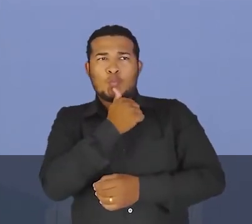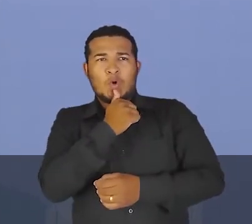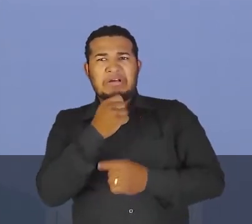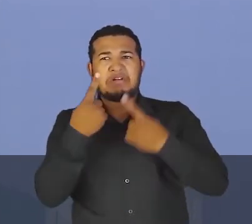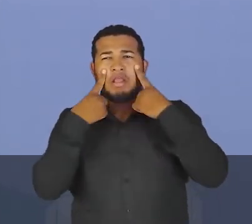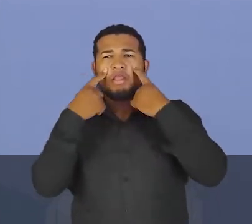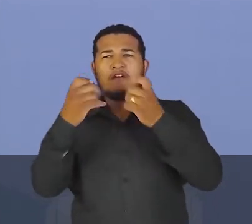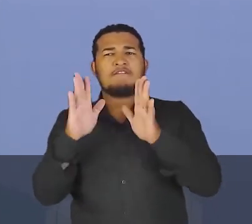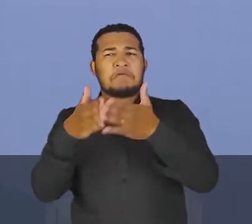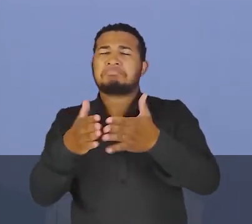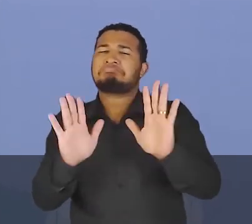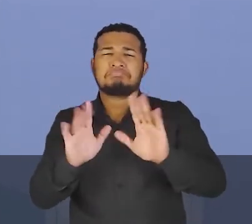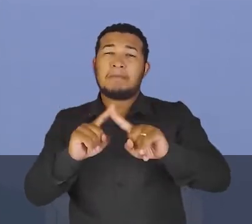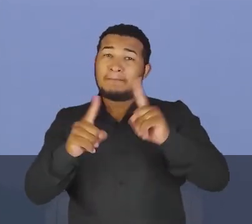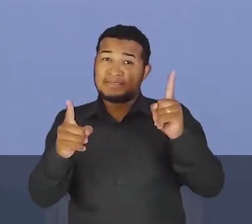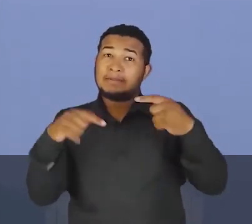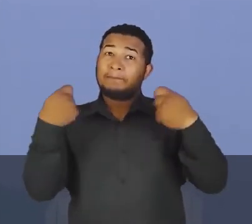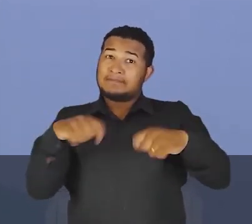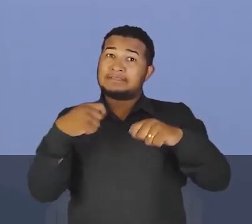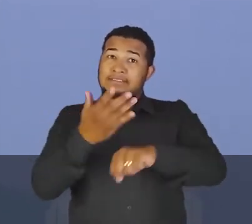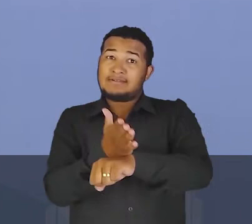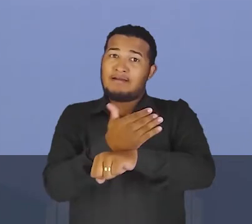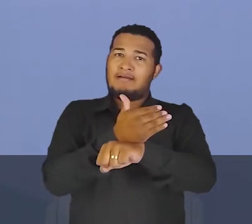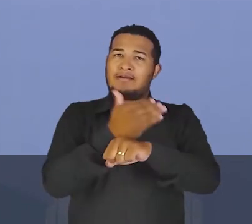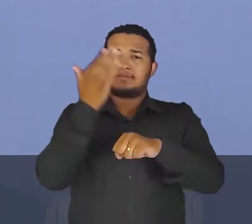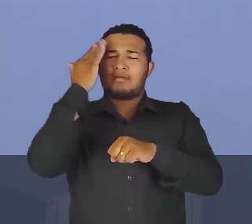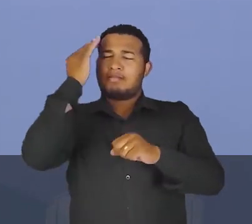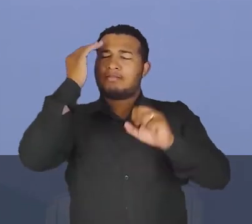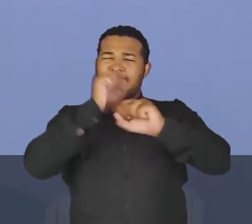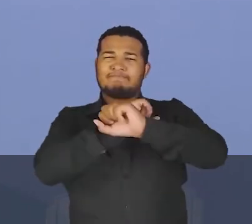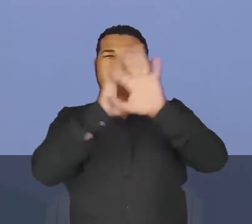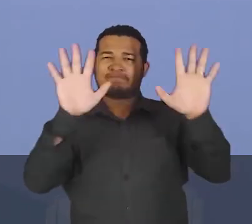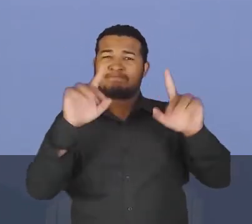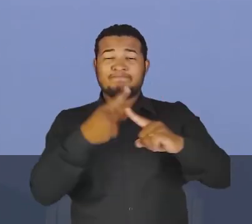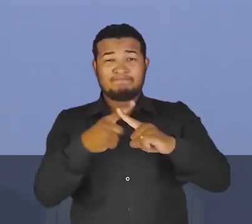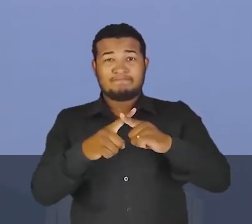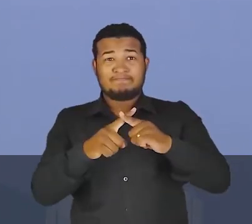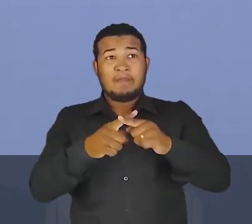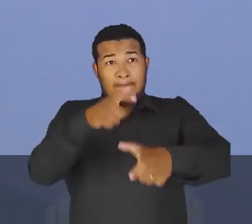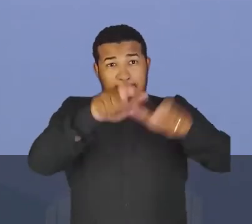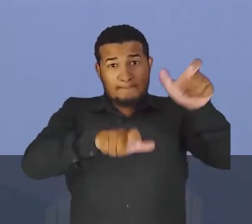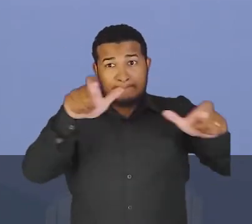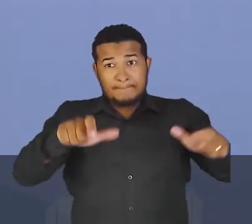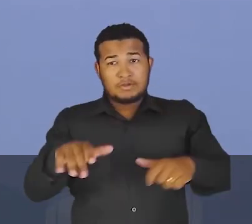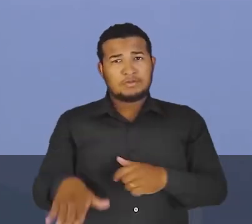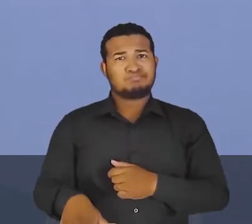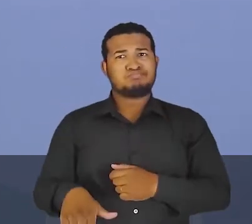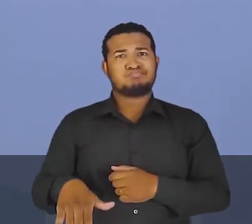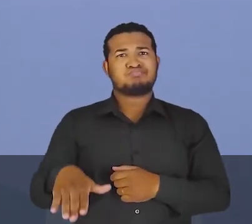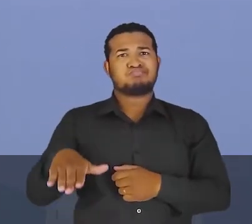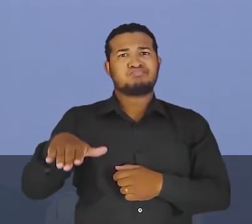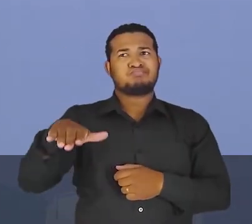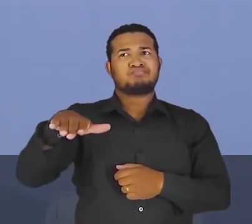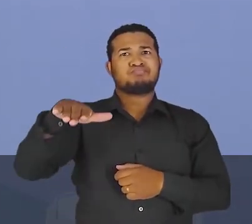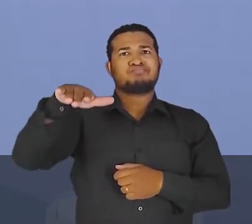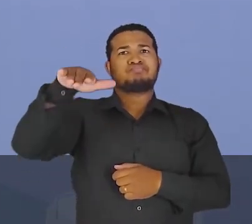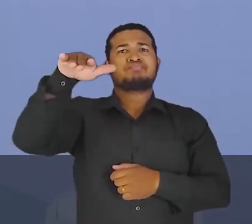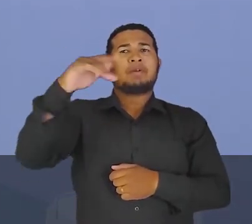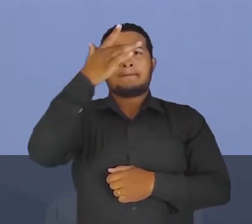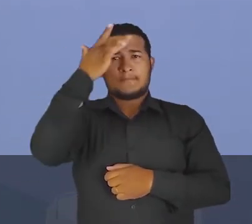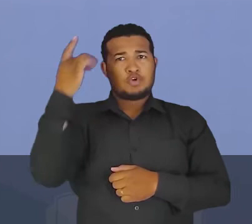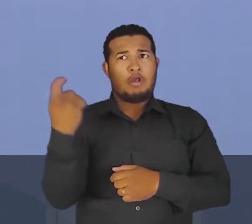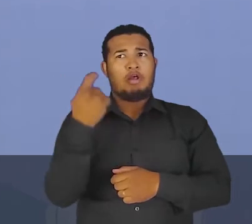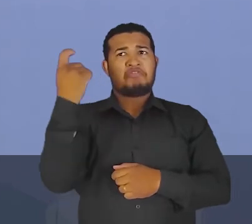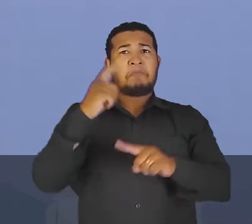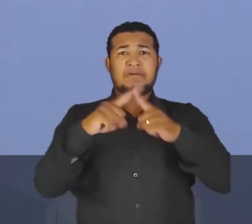por isso, mas desde já entenda essa importância. Porque muitas pessoas crescem, elas se desenvolvem, elas se tornam pessoas